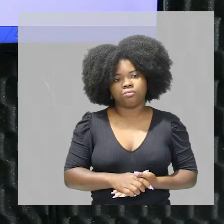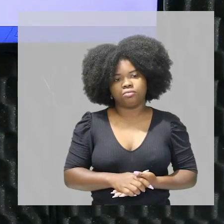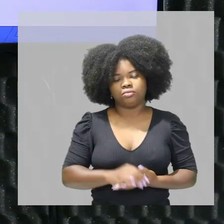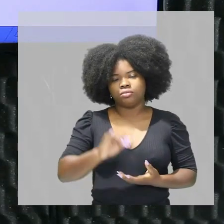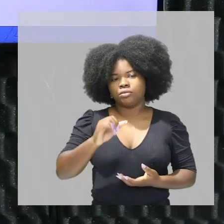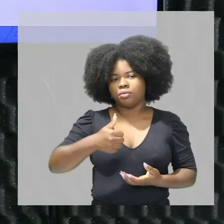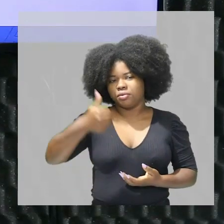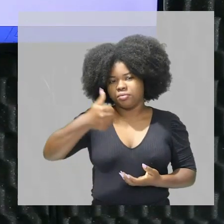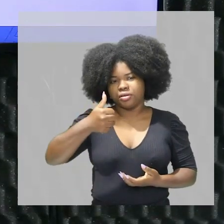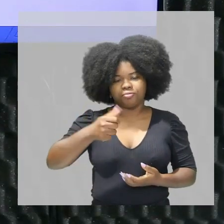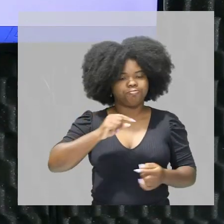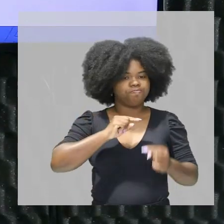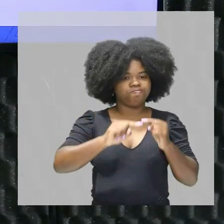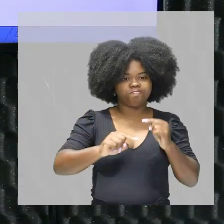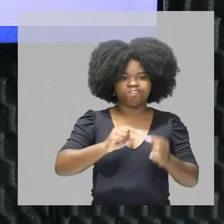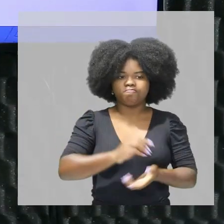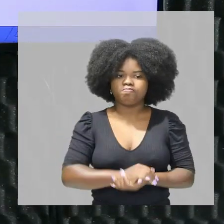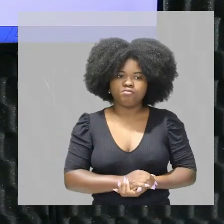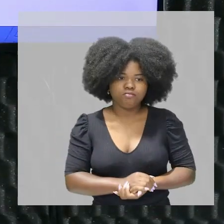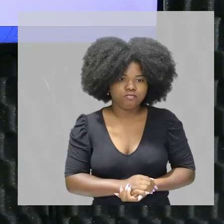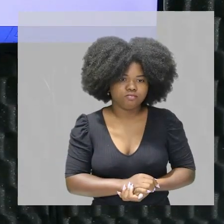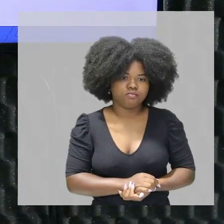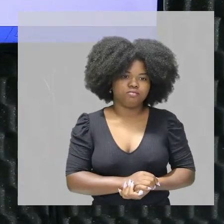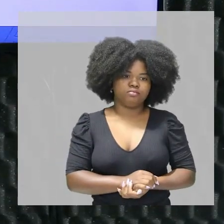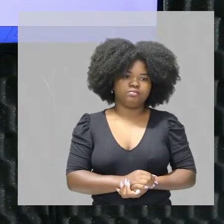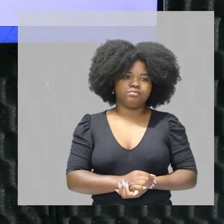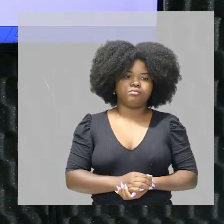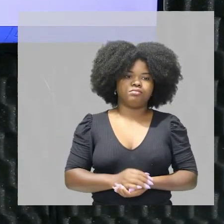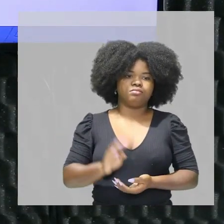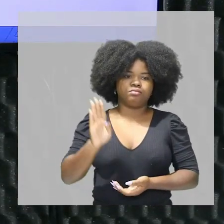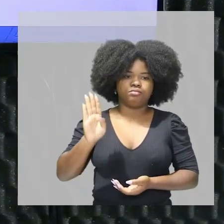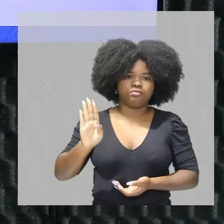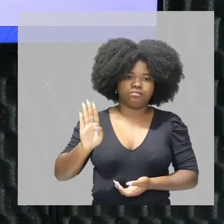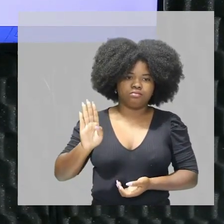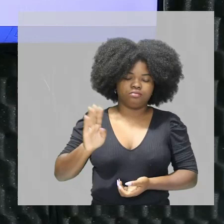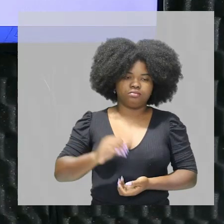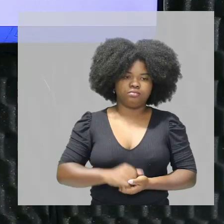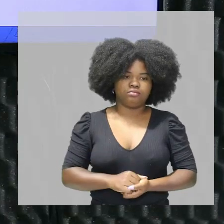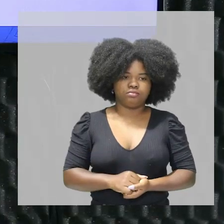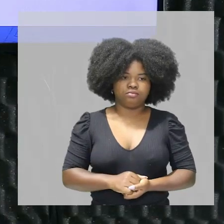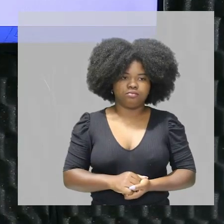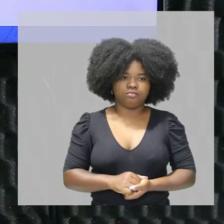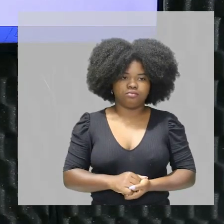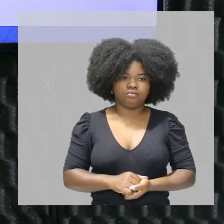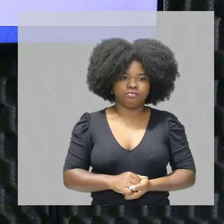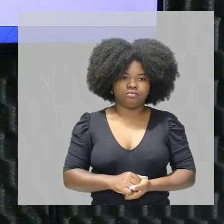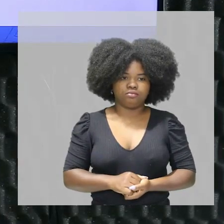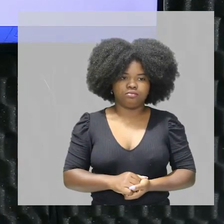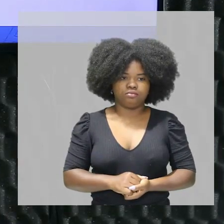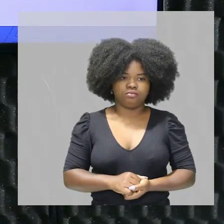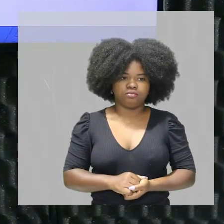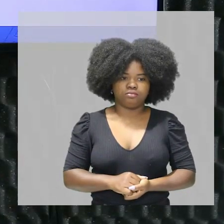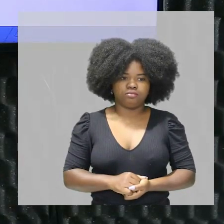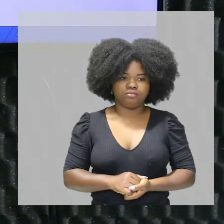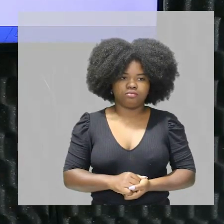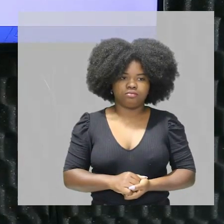certo apenas um dois e três são deduções ó o fim de uma coisa